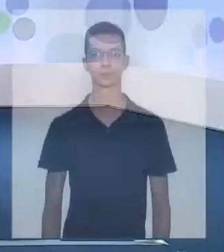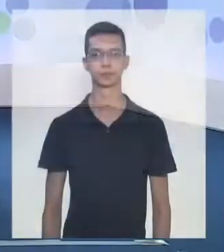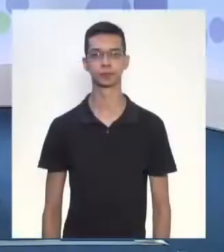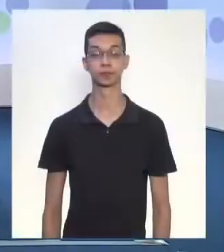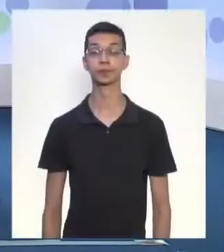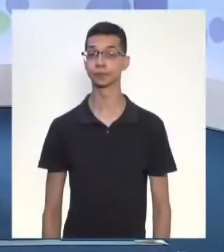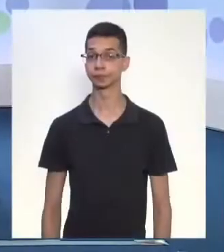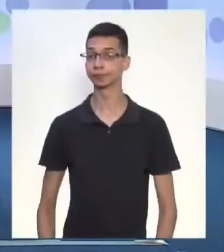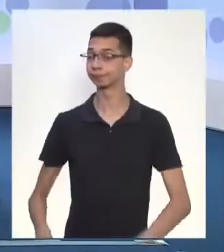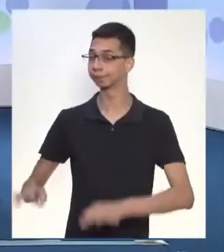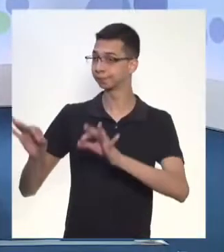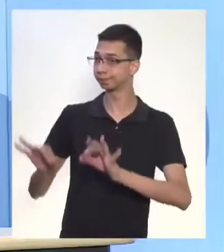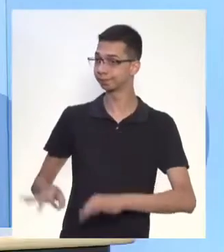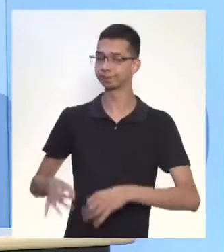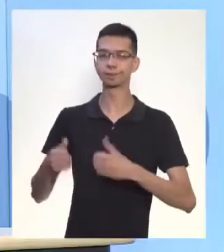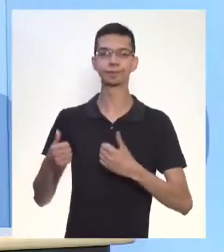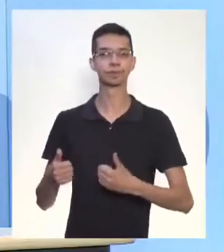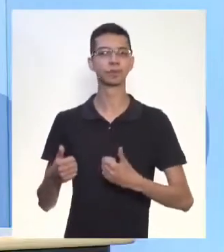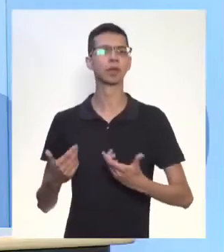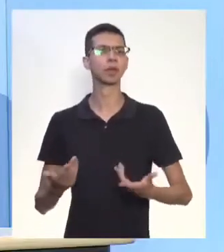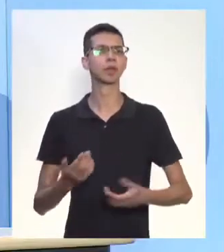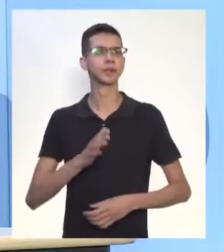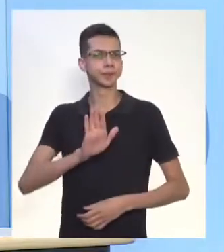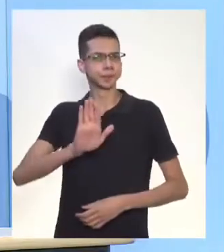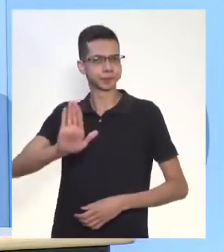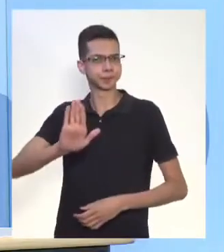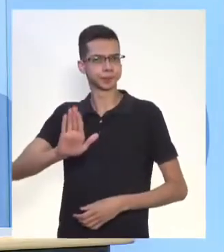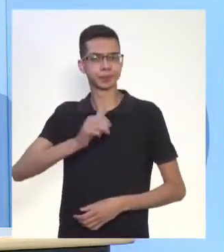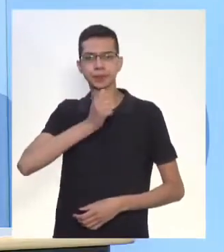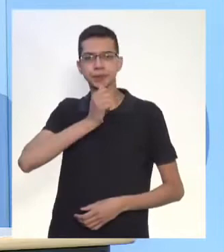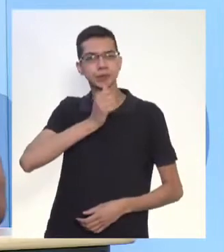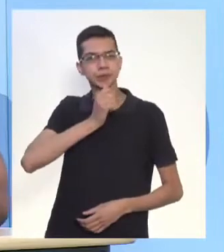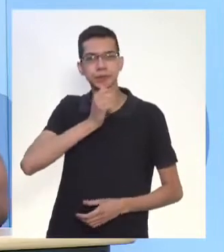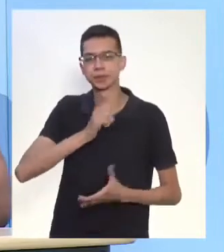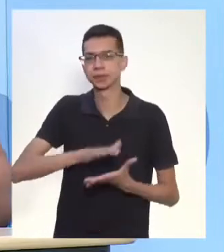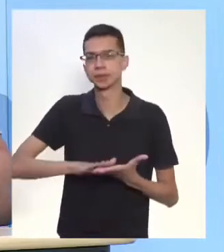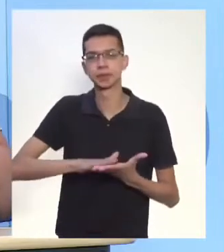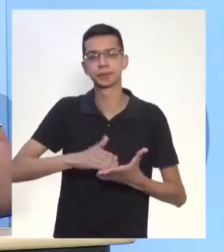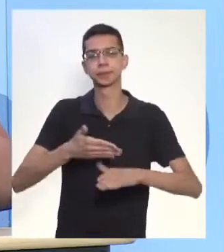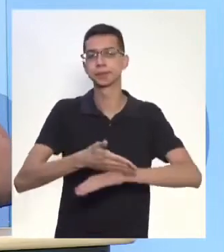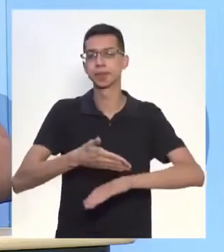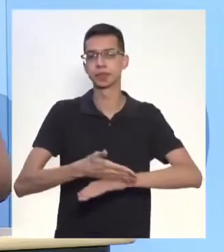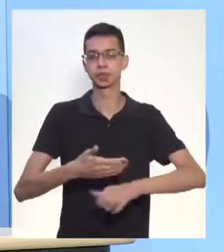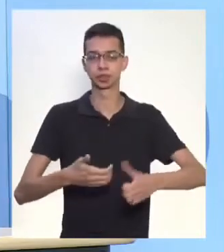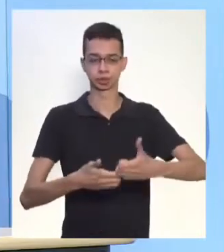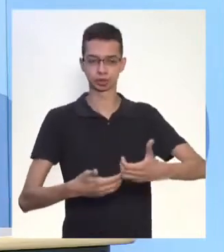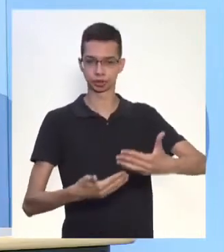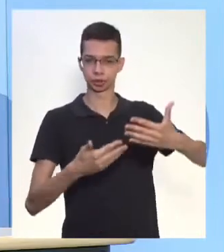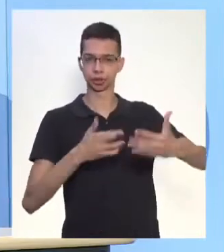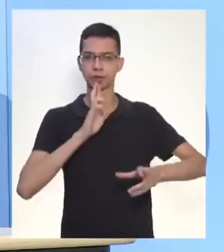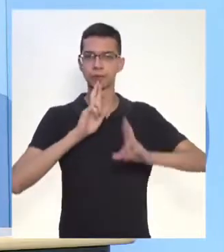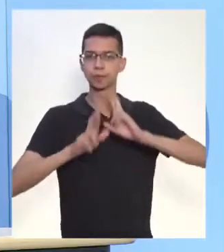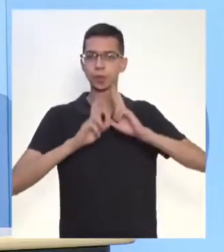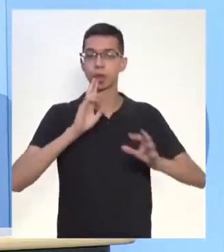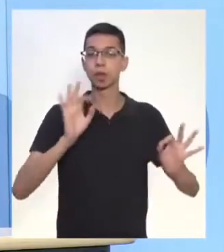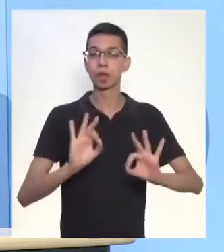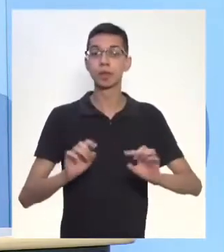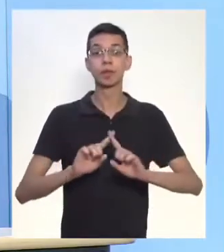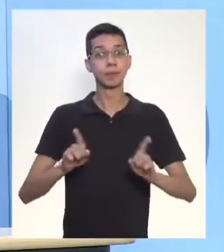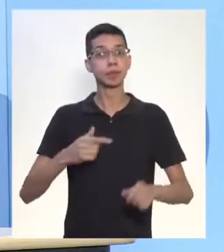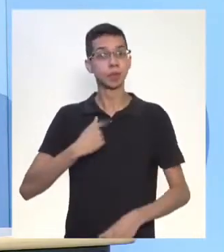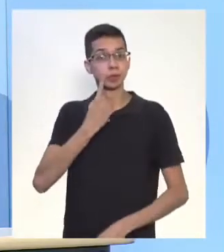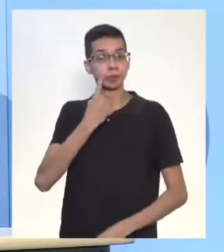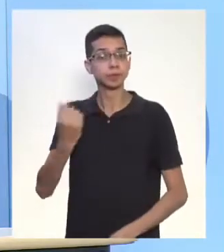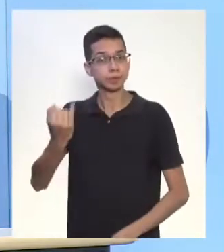É isso aí. Silene, aqui por enquanto nós não tivemos nenhuma interação no chat, mas eu achei interessante a pergunta, né? Porque eu